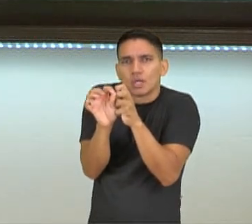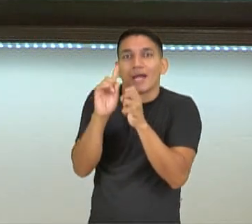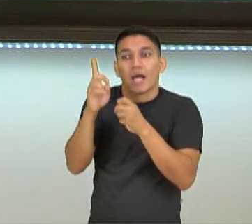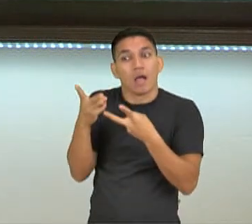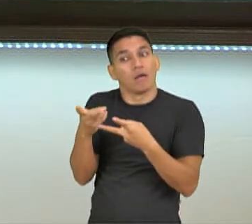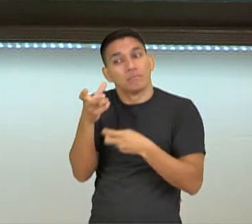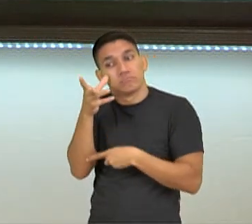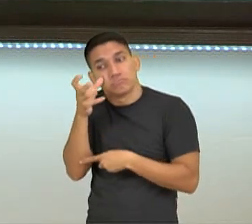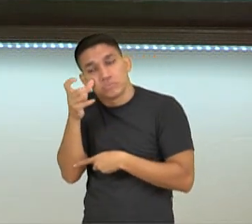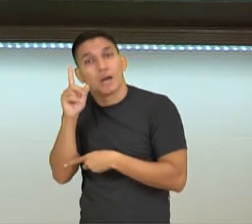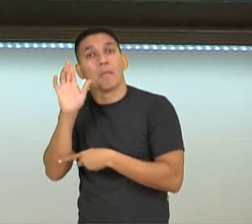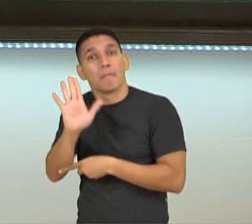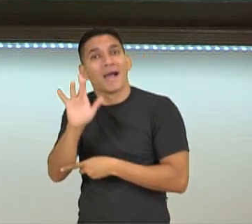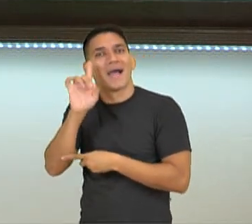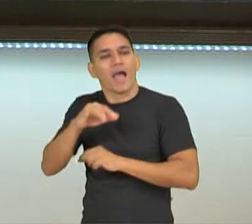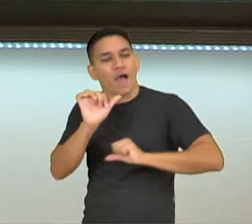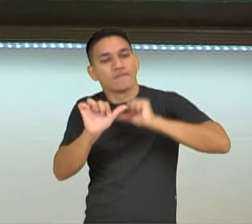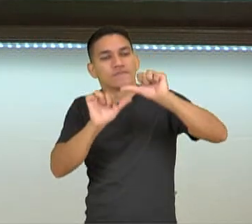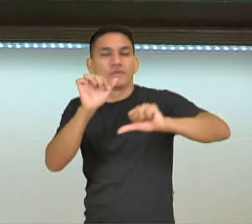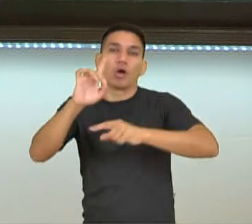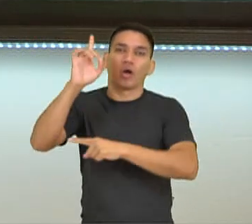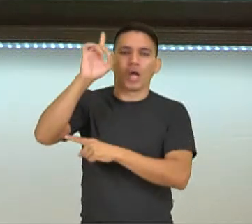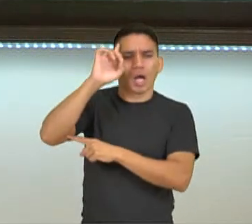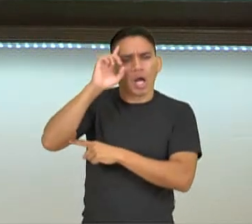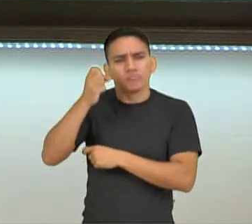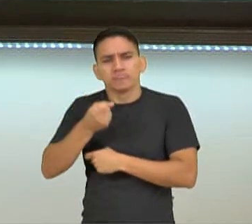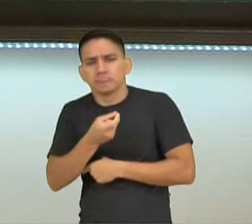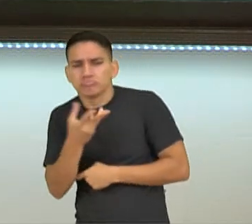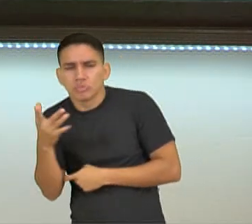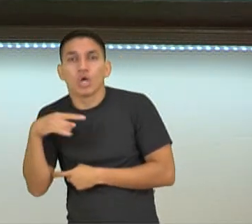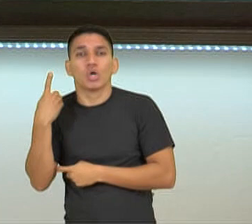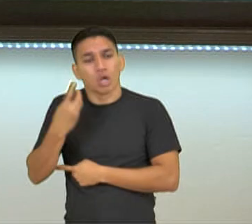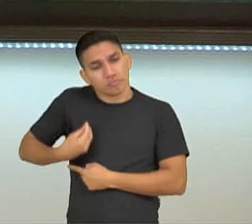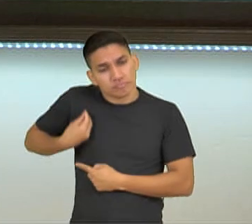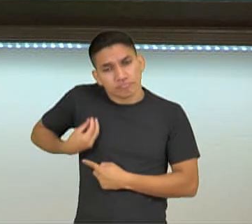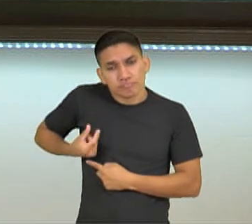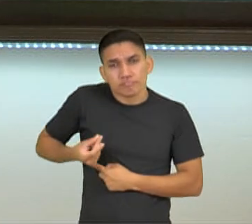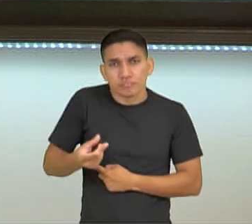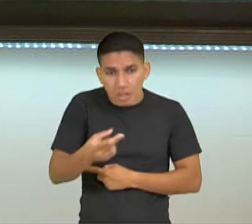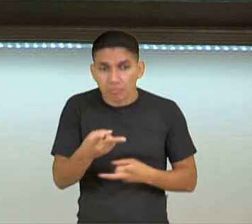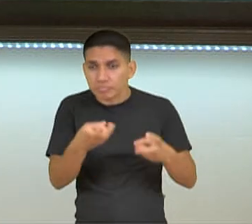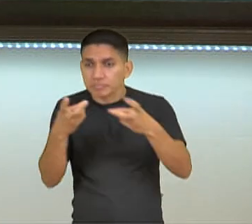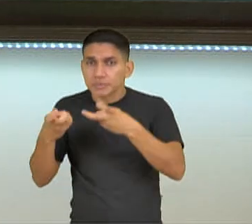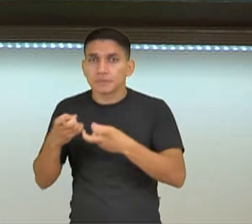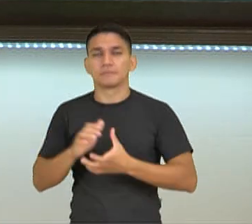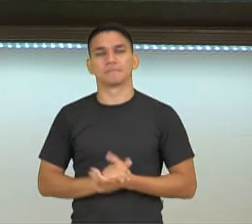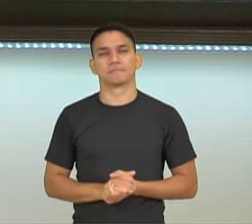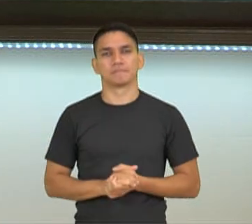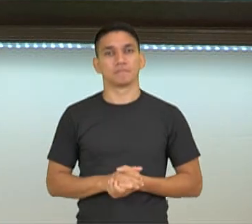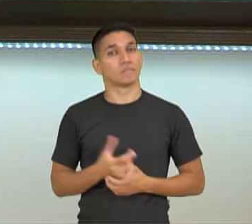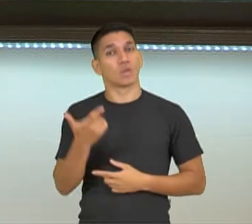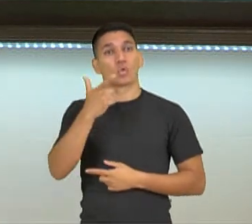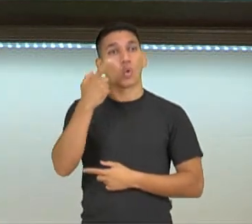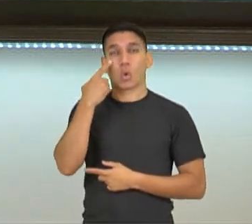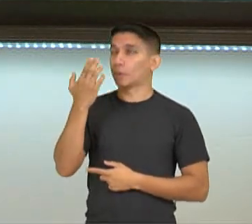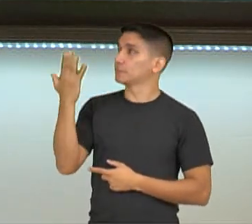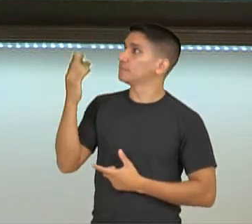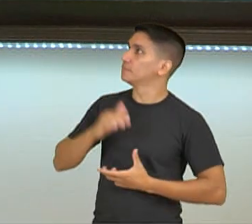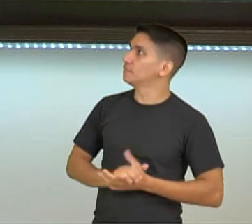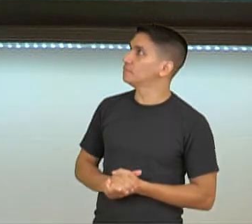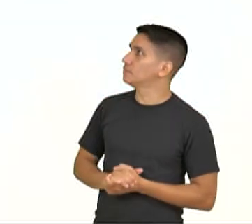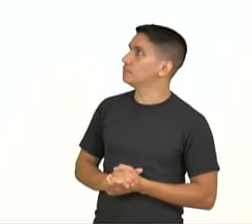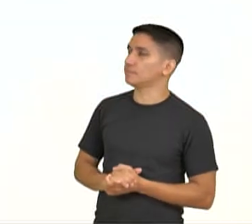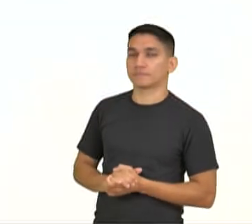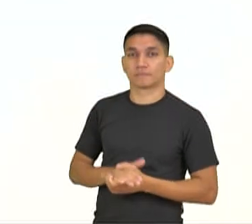fenômenos rotineiros na natureza, na nossa rotina, tá certo? Vamos dar mais uma olhadinha? Então, olha aqui,